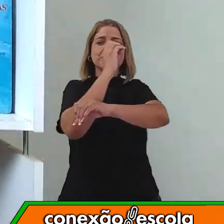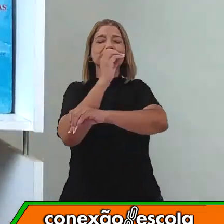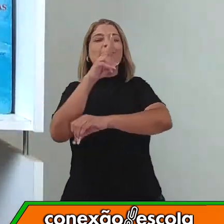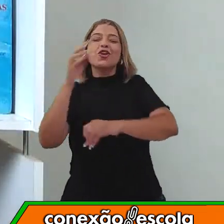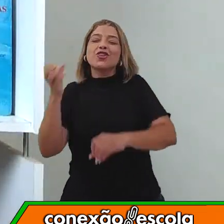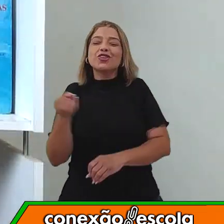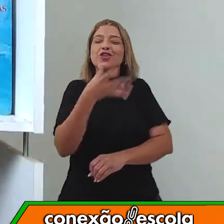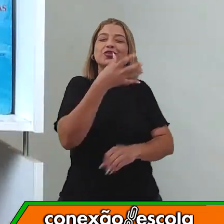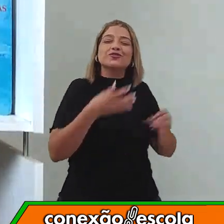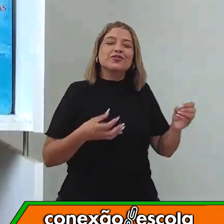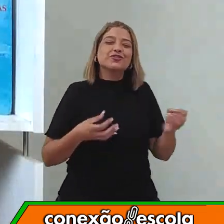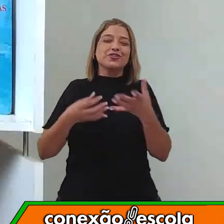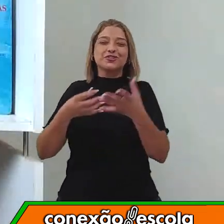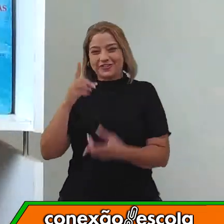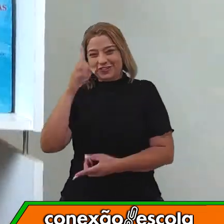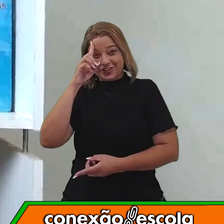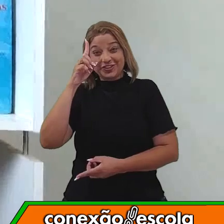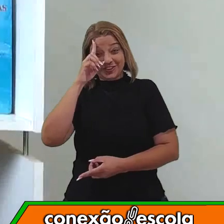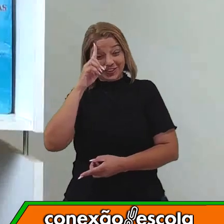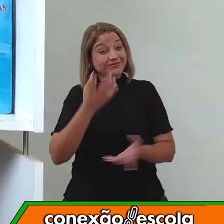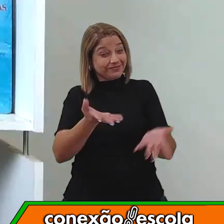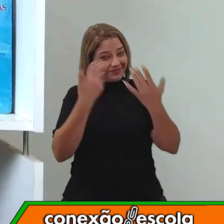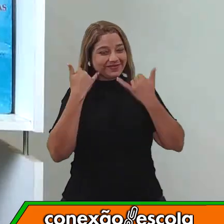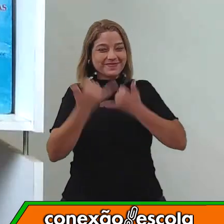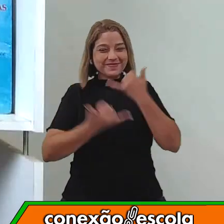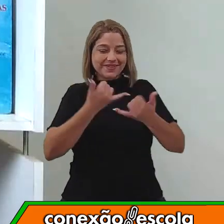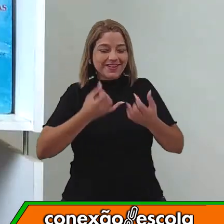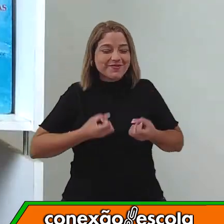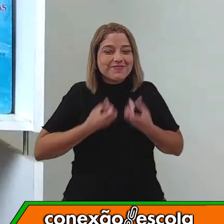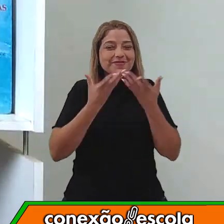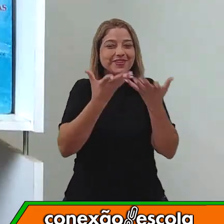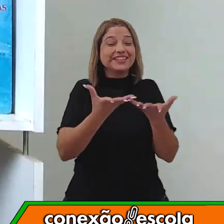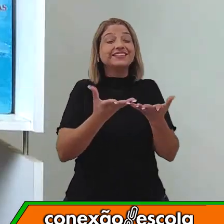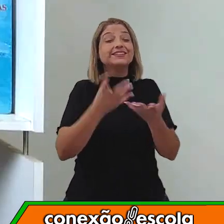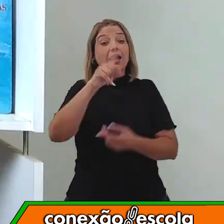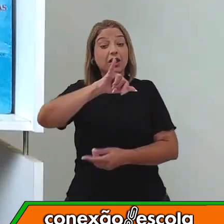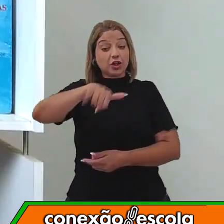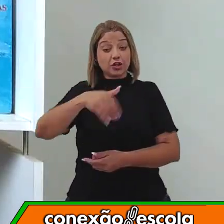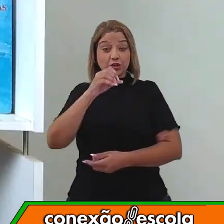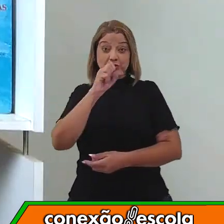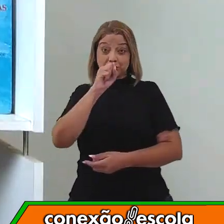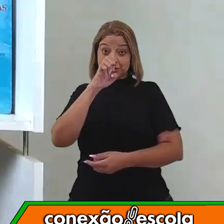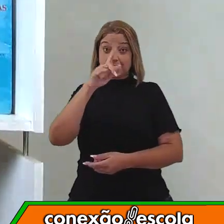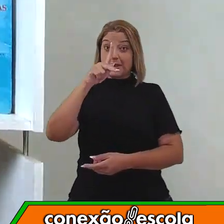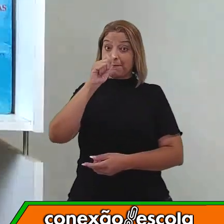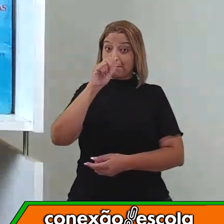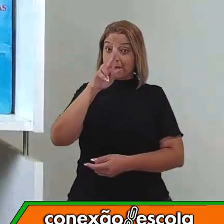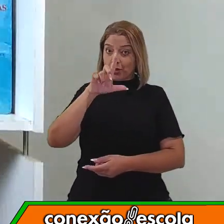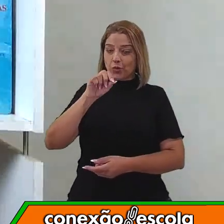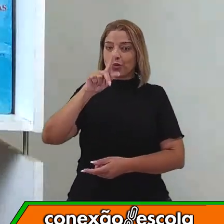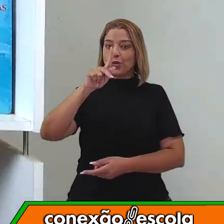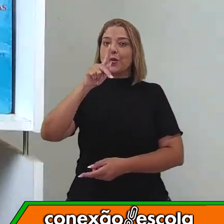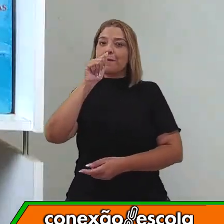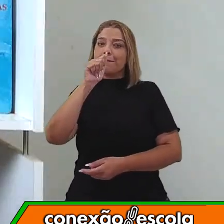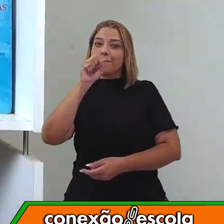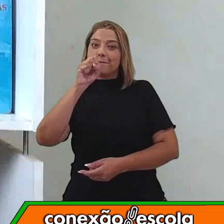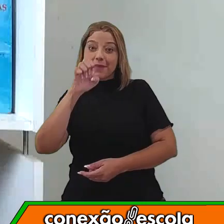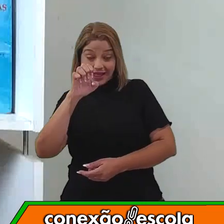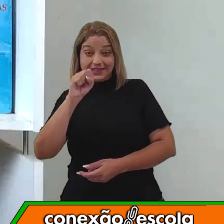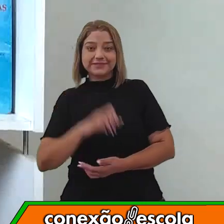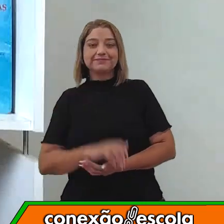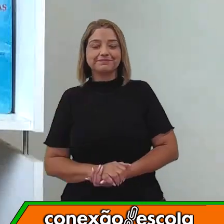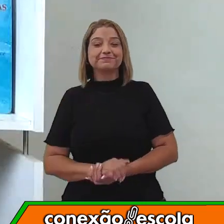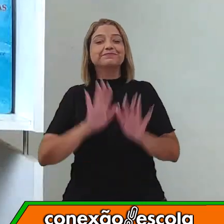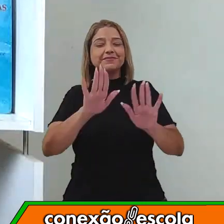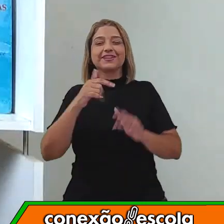novo dia. Vamos brincar de poesia? Poesia de José Paulo Paes. Oi, pessoal, eu sou a